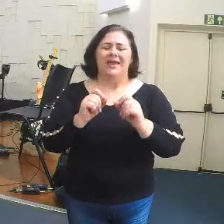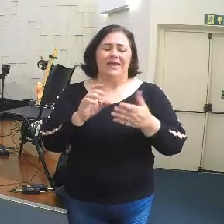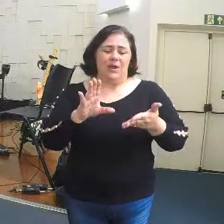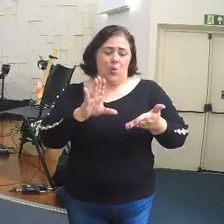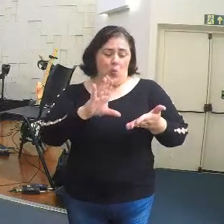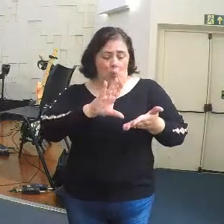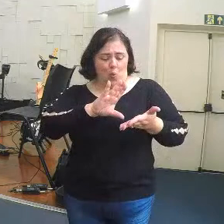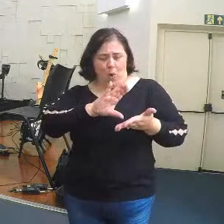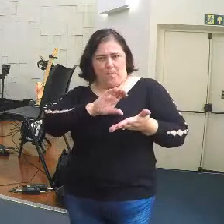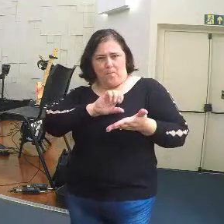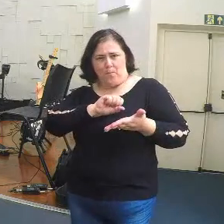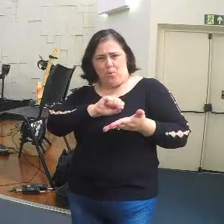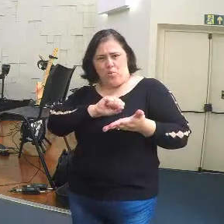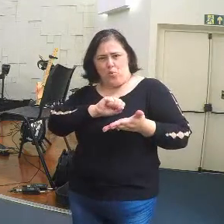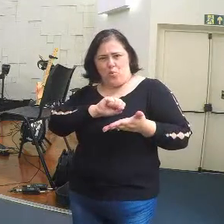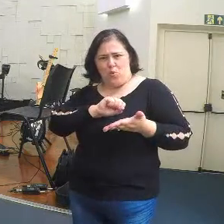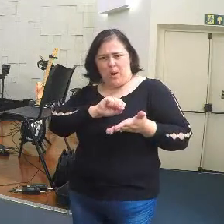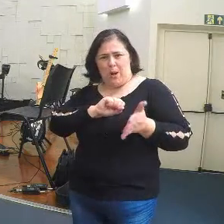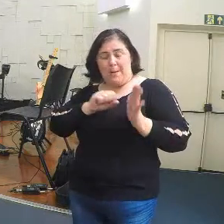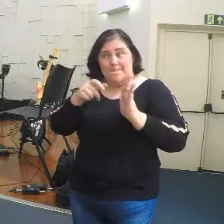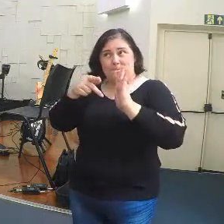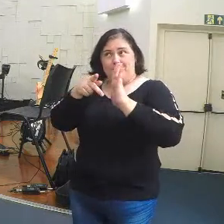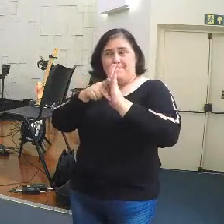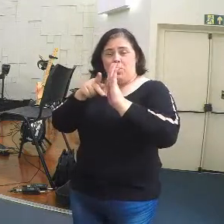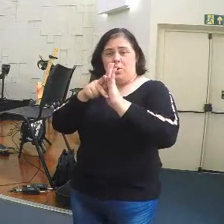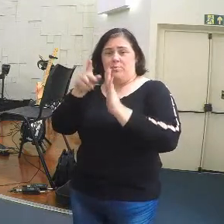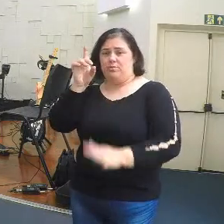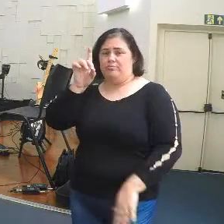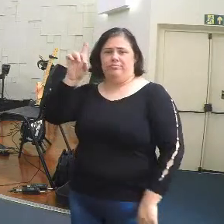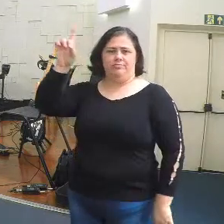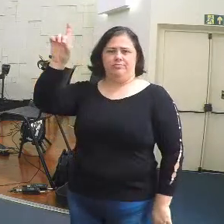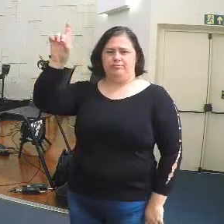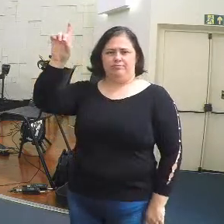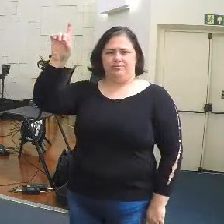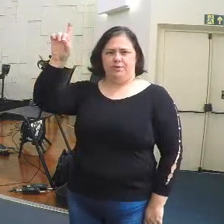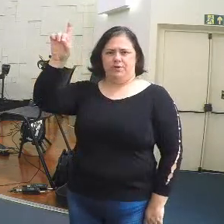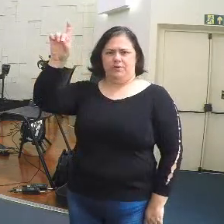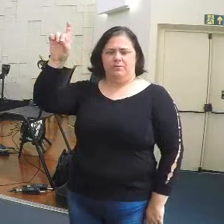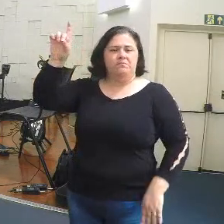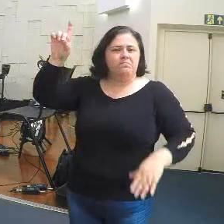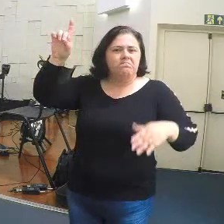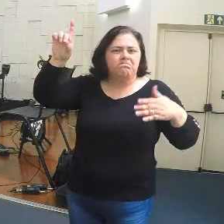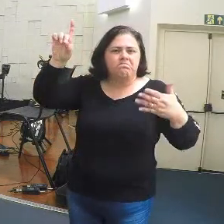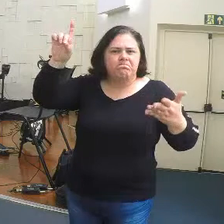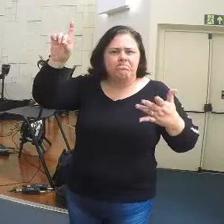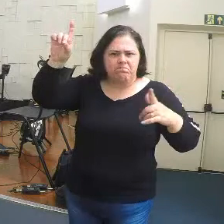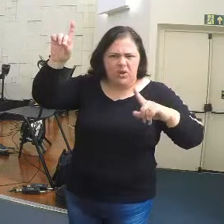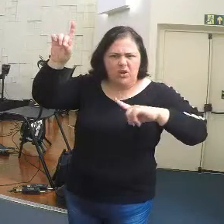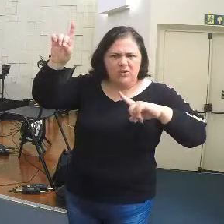Deus. Então a primeira constatação é: deve haver uma fonte para o amor.